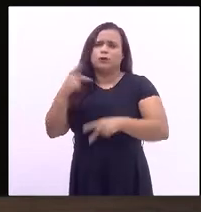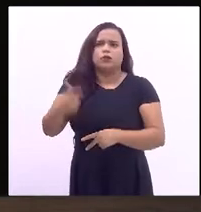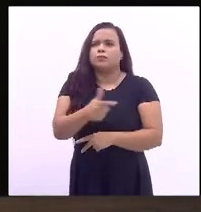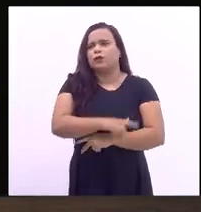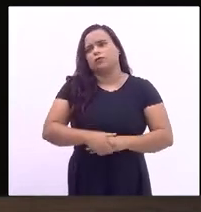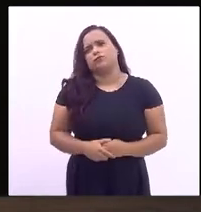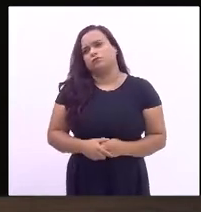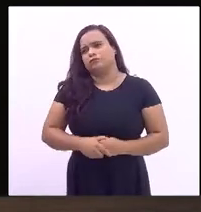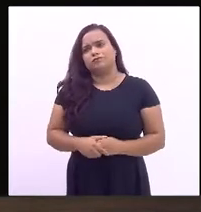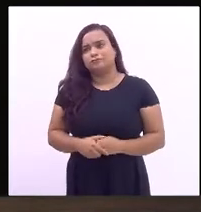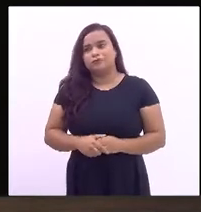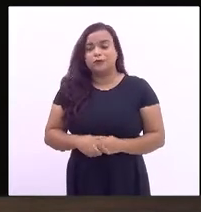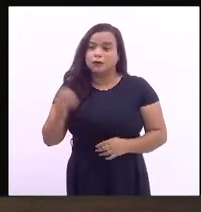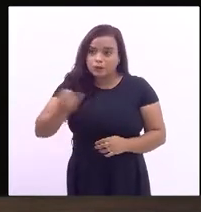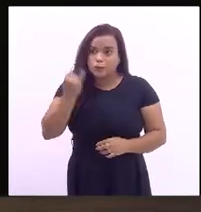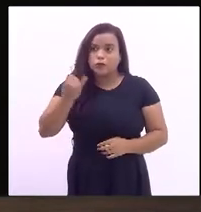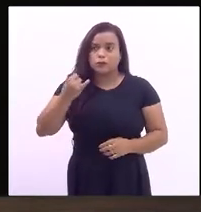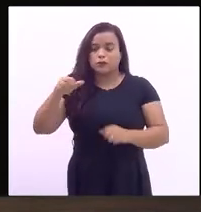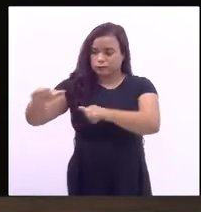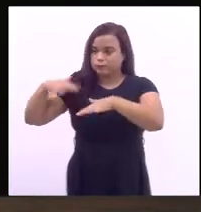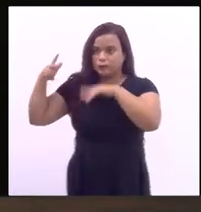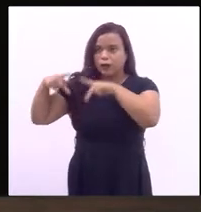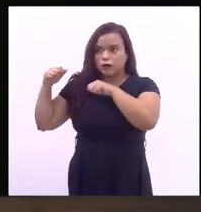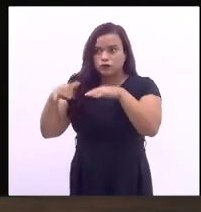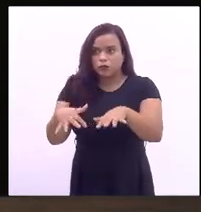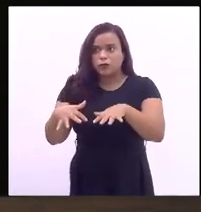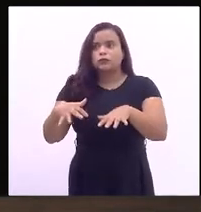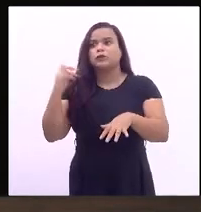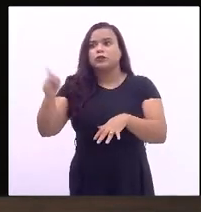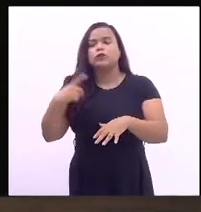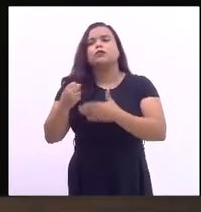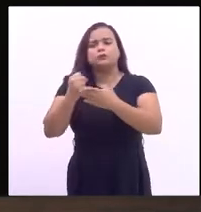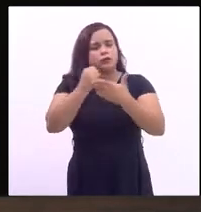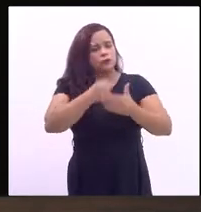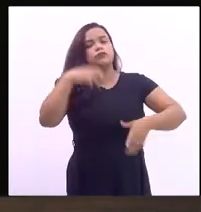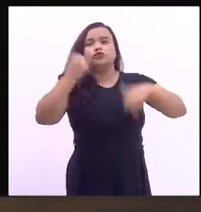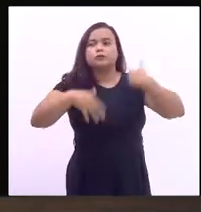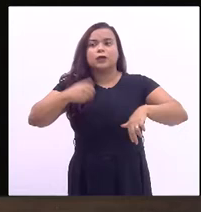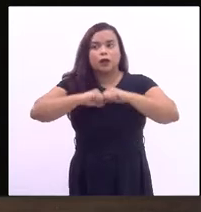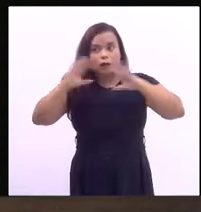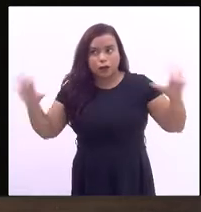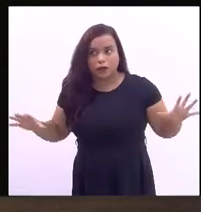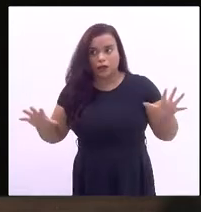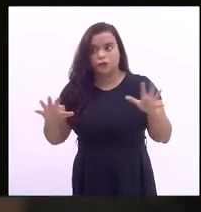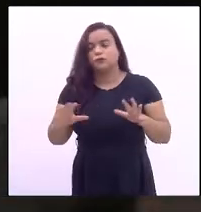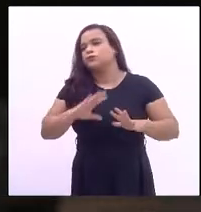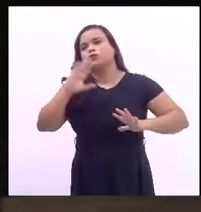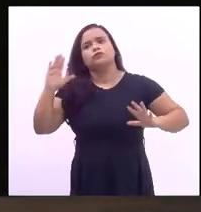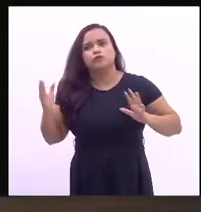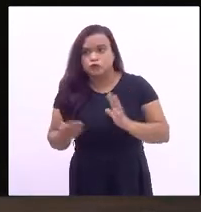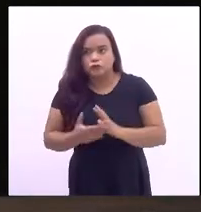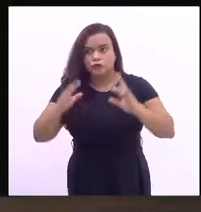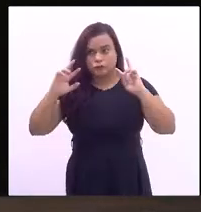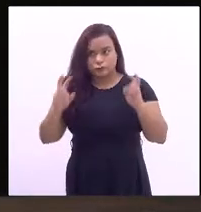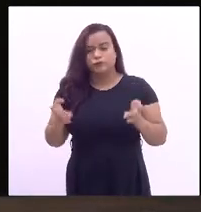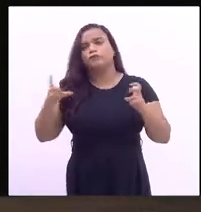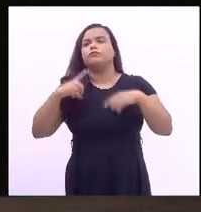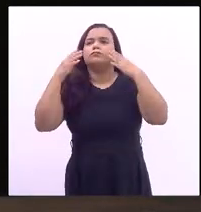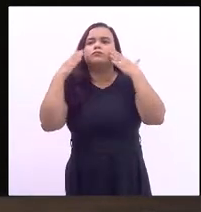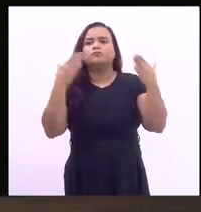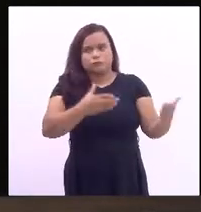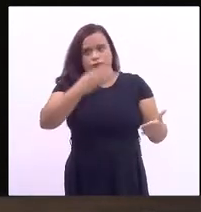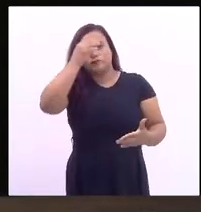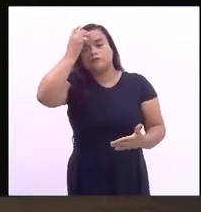acho importante ter essa audiência pública que se possa botar a luz né Nem todas essa questão que está sendo